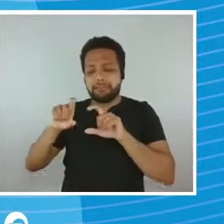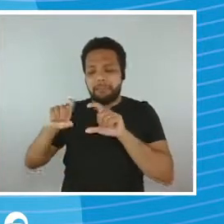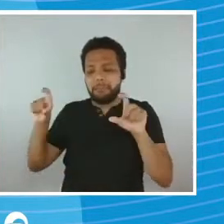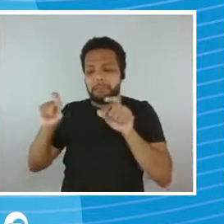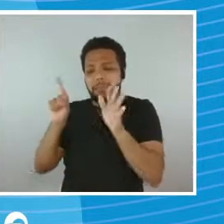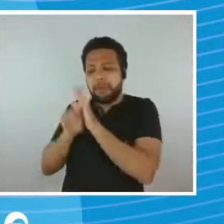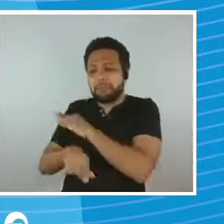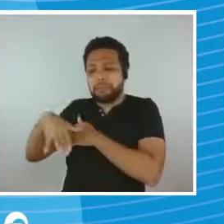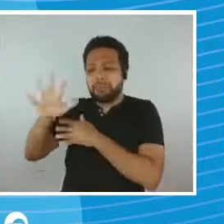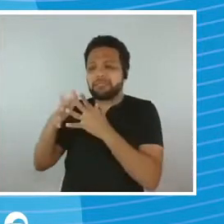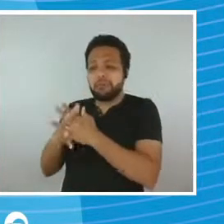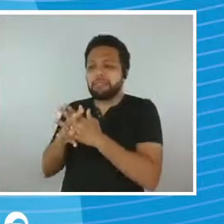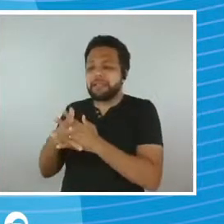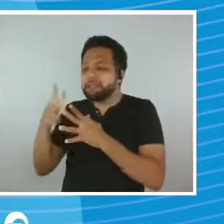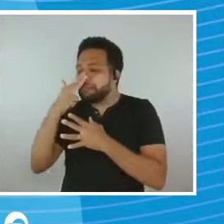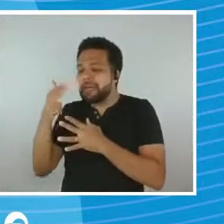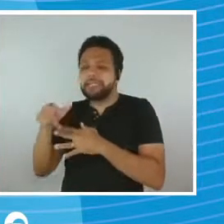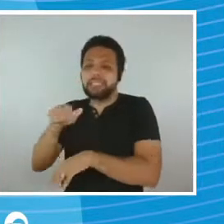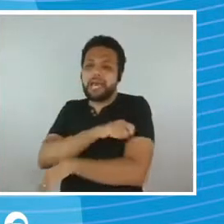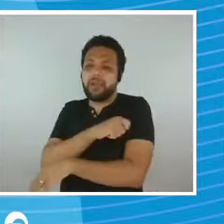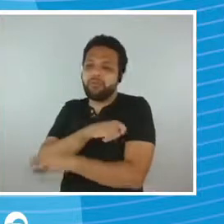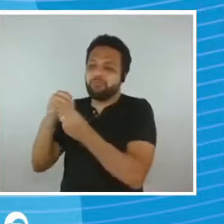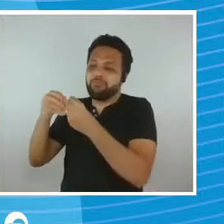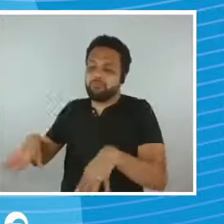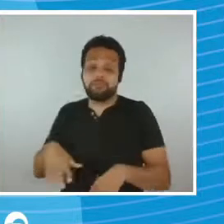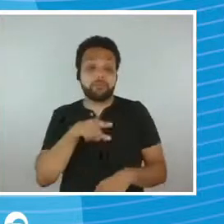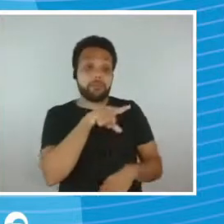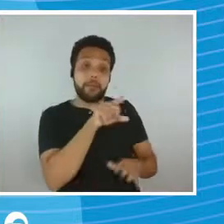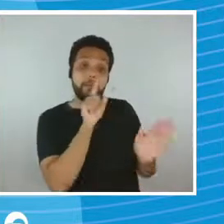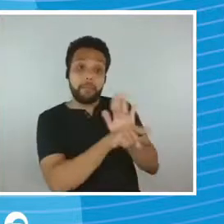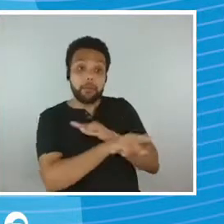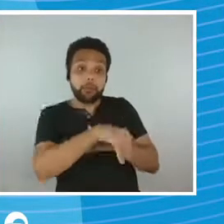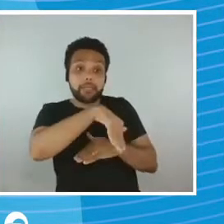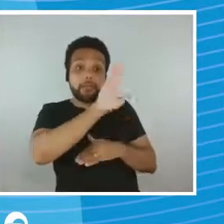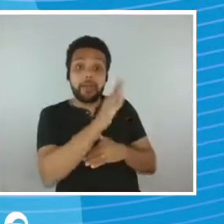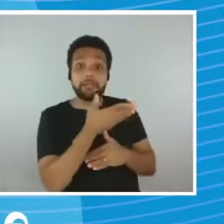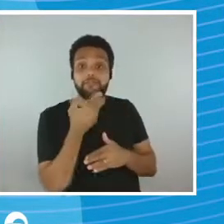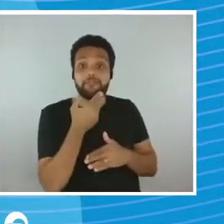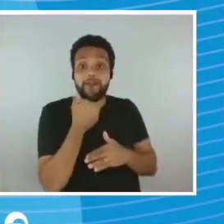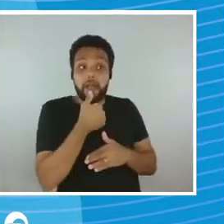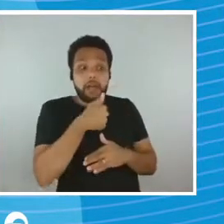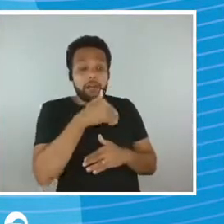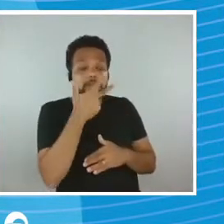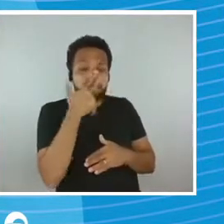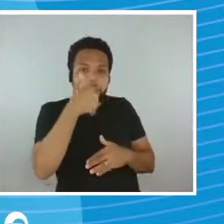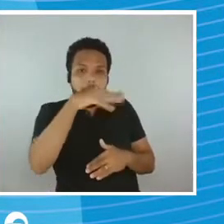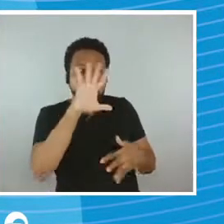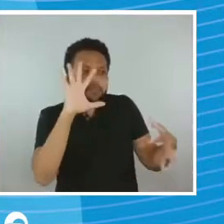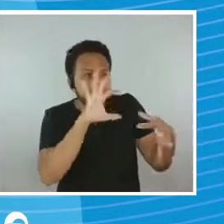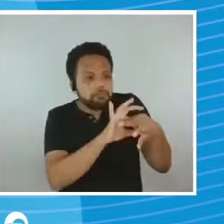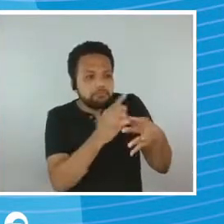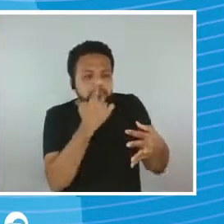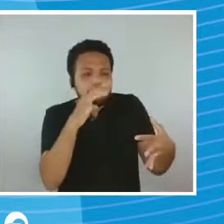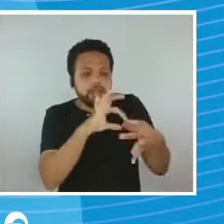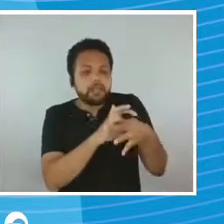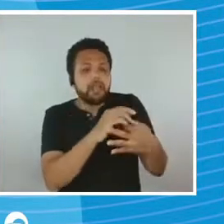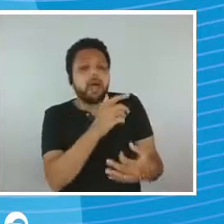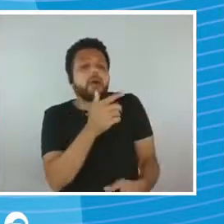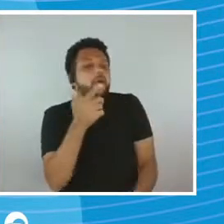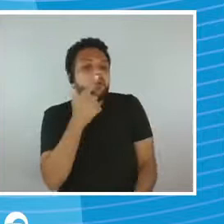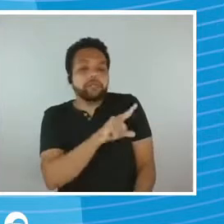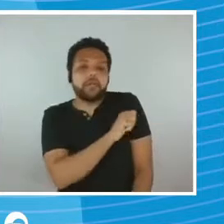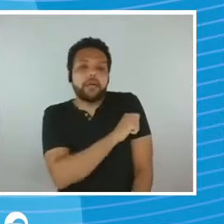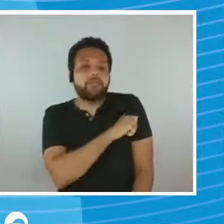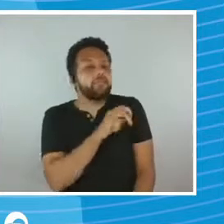também separar melhor os nossos alunos e começar a ter intervenções mais direcionadas para grupos de alunos diferenciados. Se